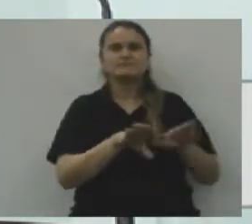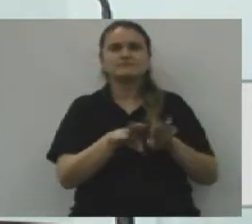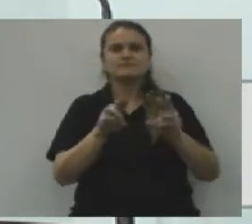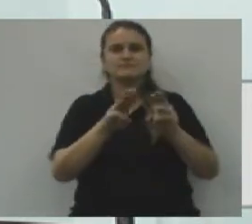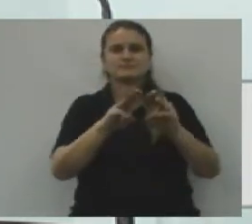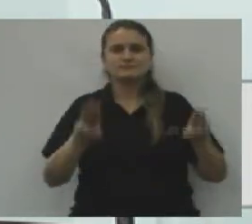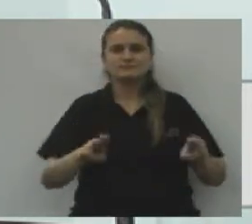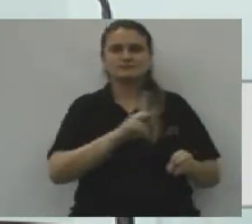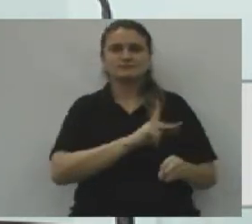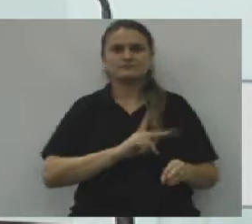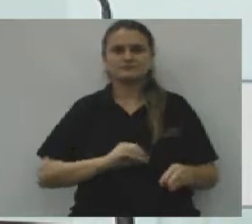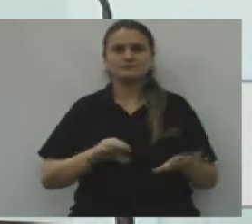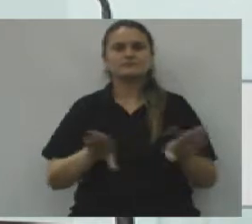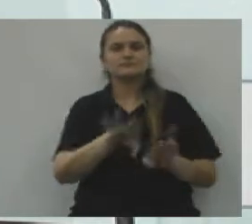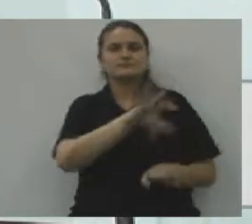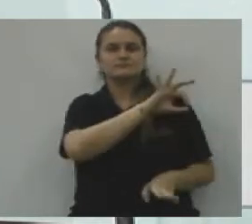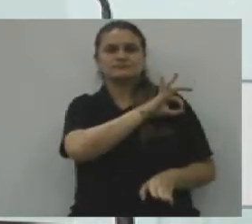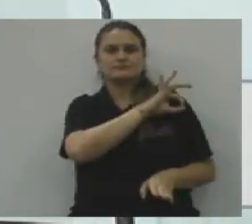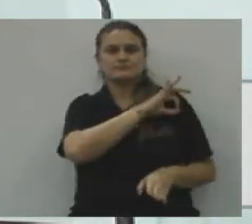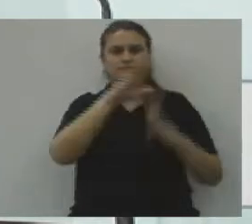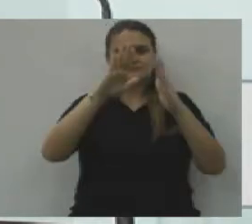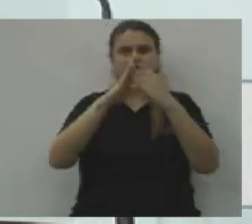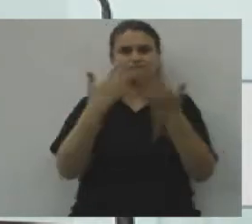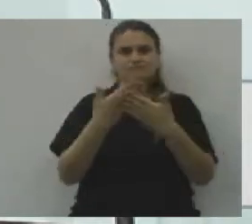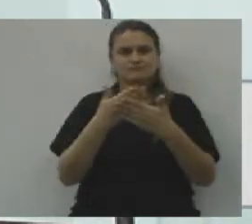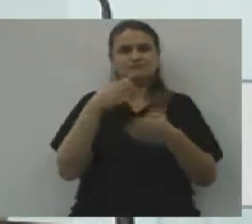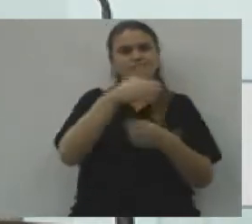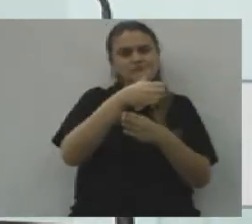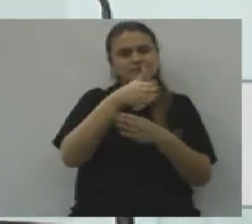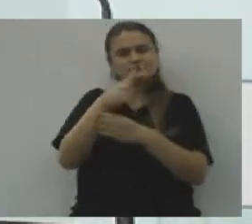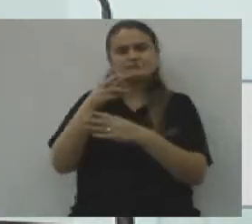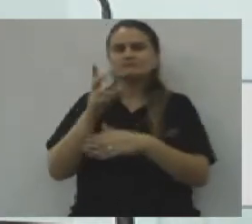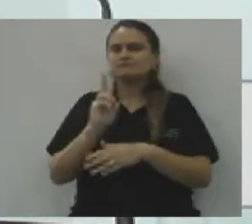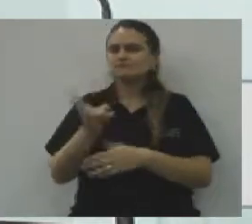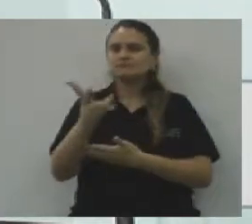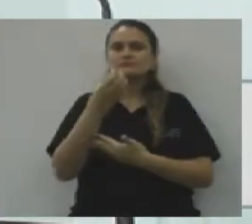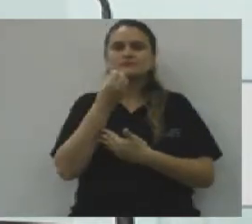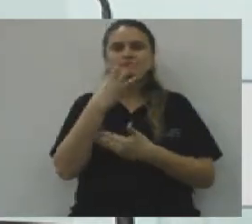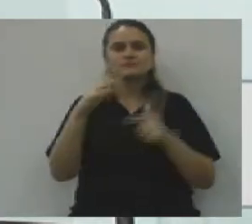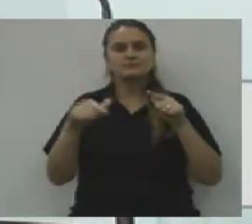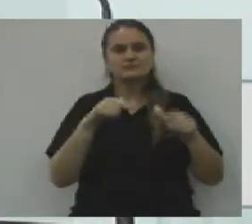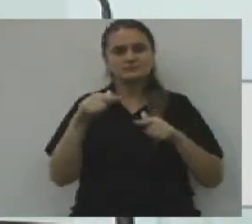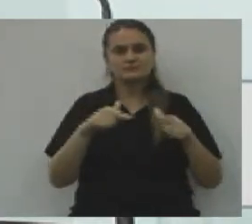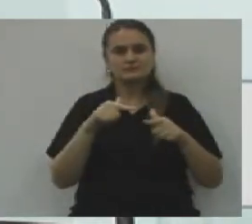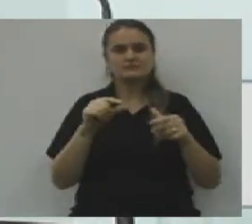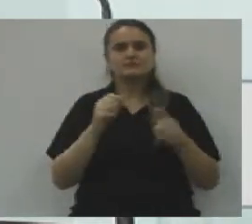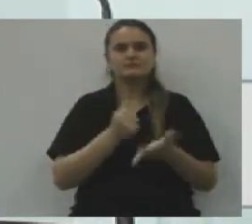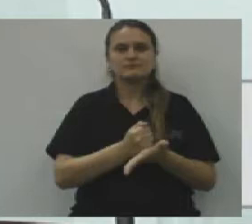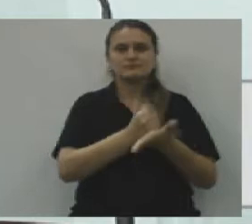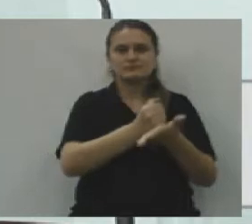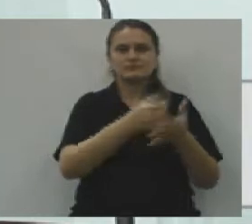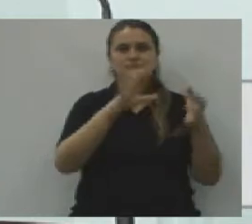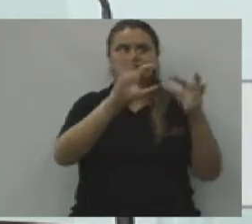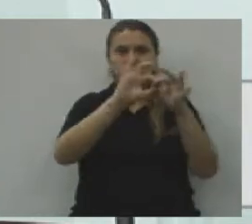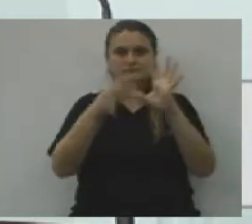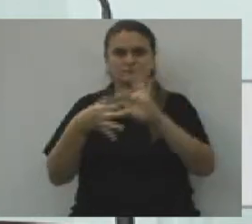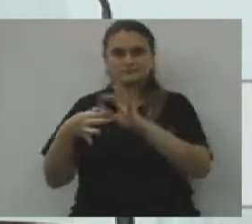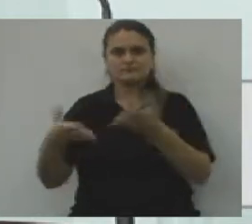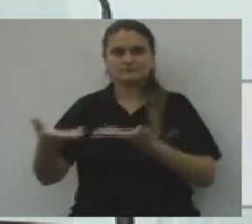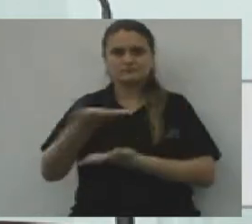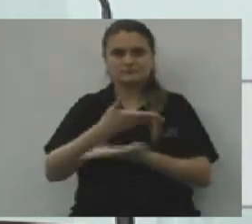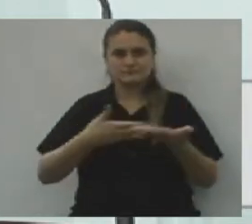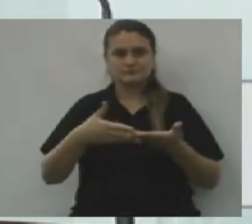A patrulha escolar, que sempre faz um belo trabalho associado a essa rede,